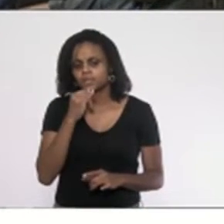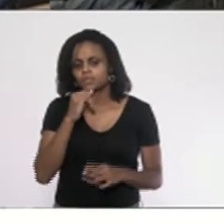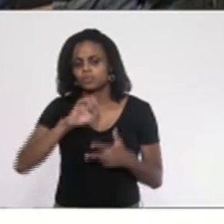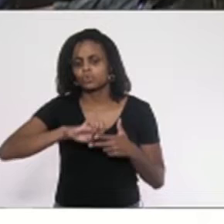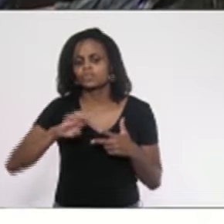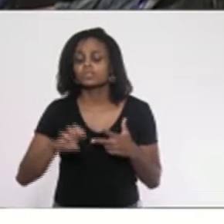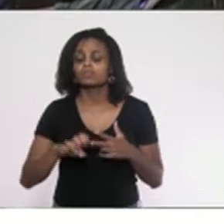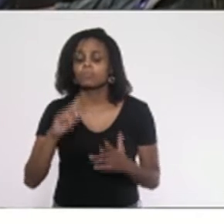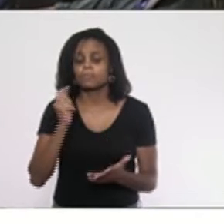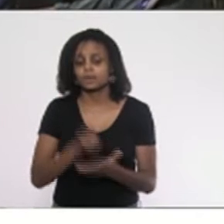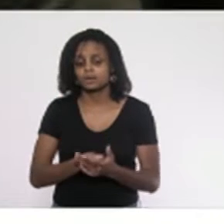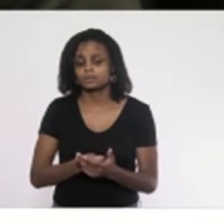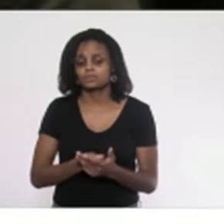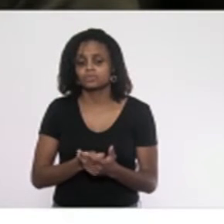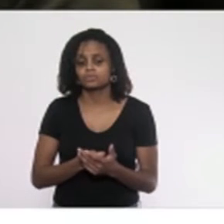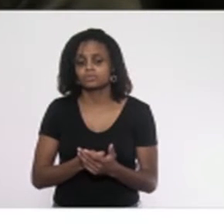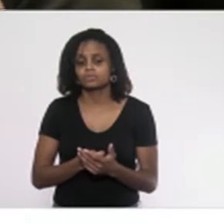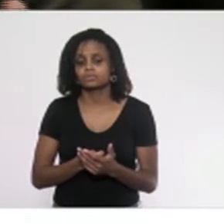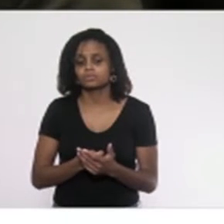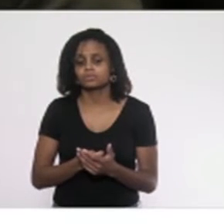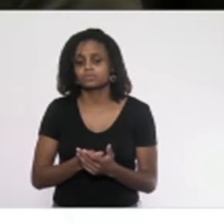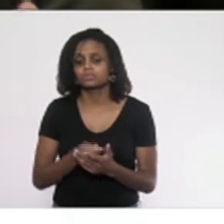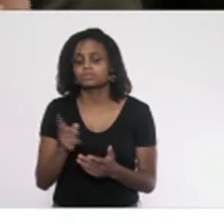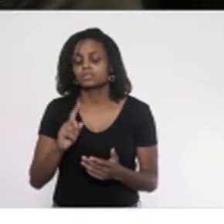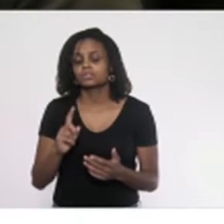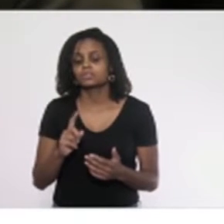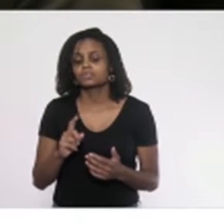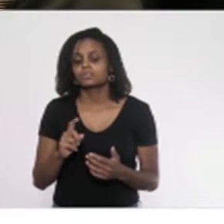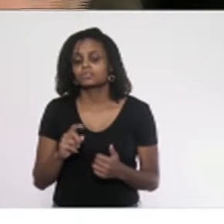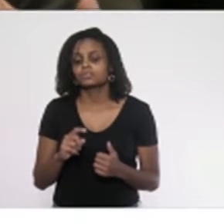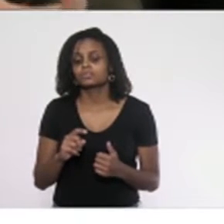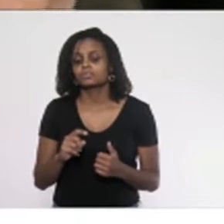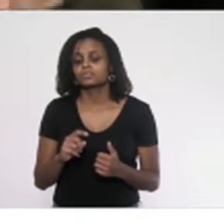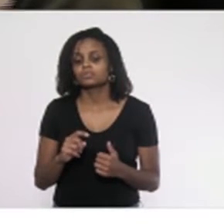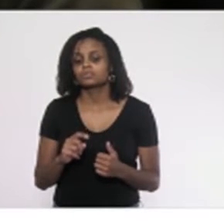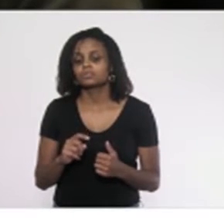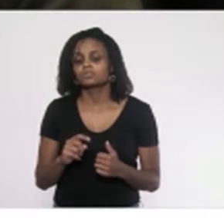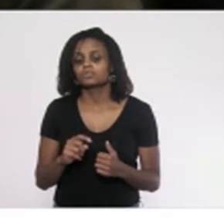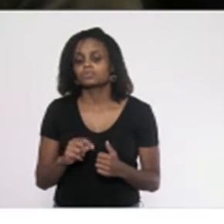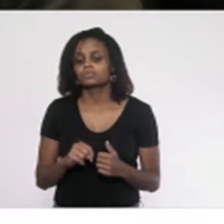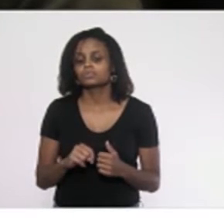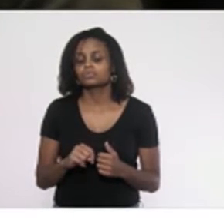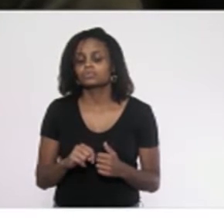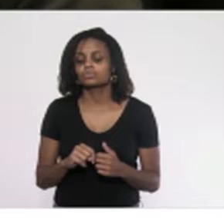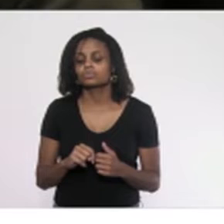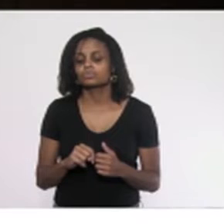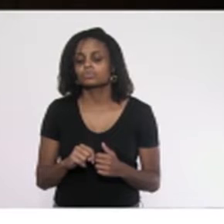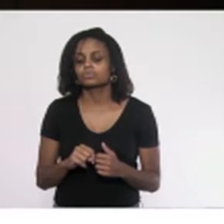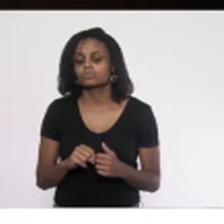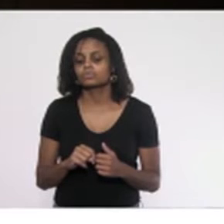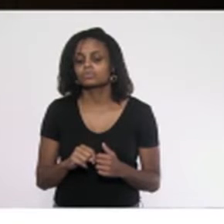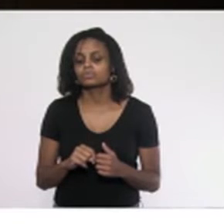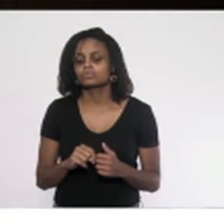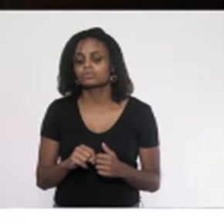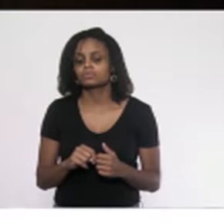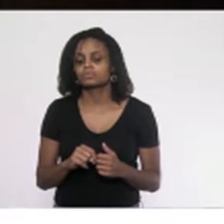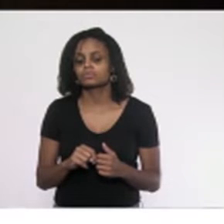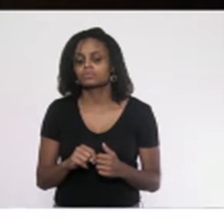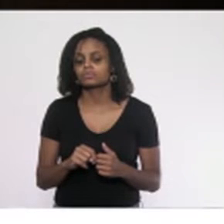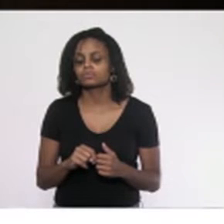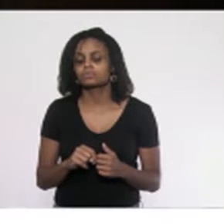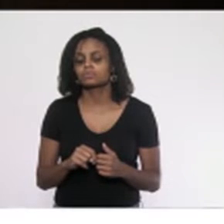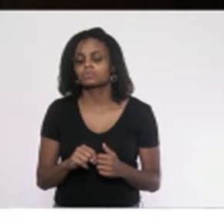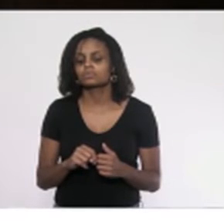Estado pagando, não é isso. Eu estou falando de dívida ativa, o Estado é credor. O Estado é credor. Eu peguei